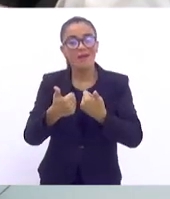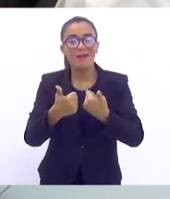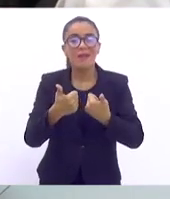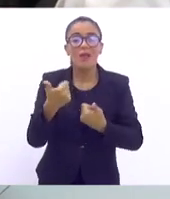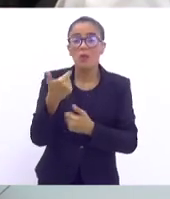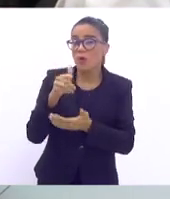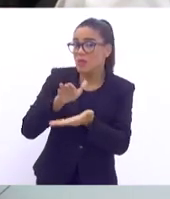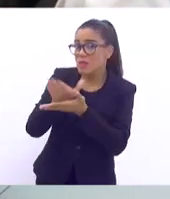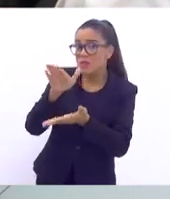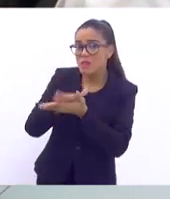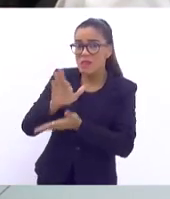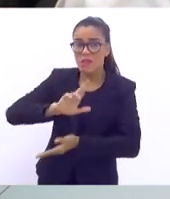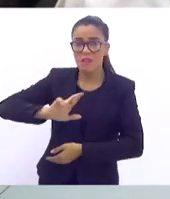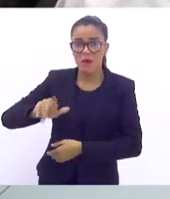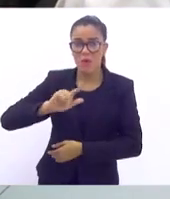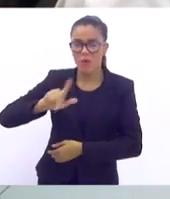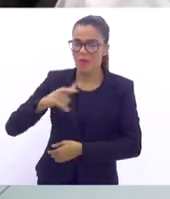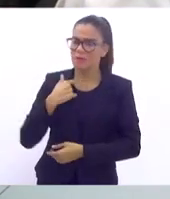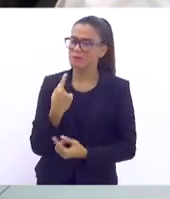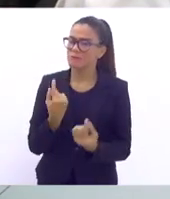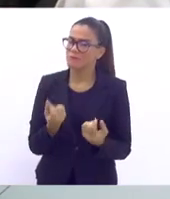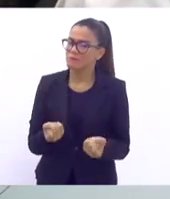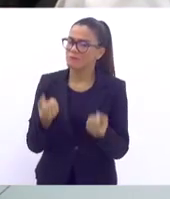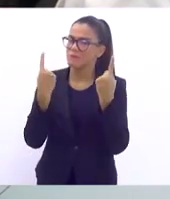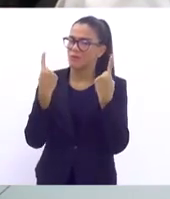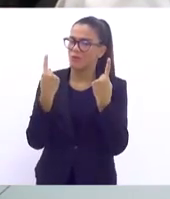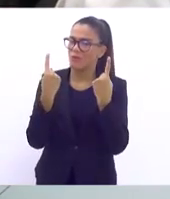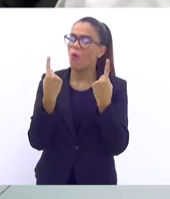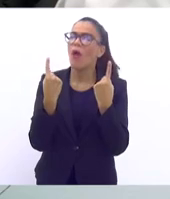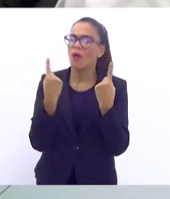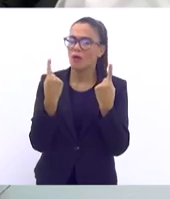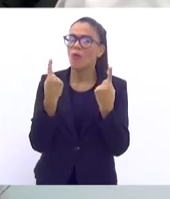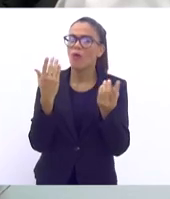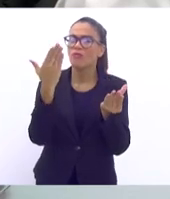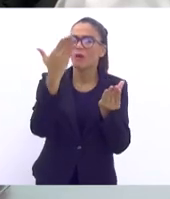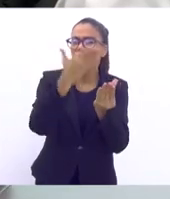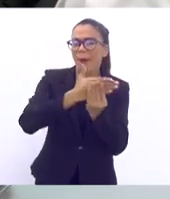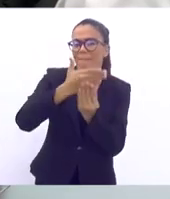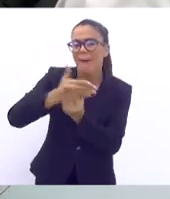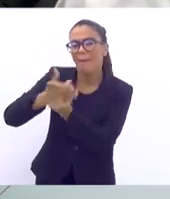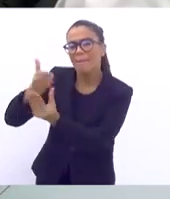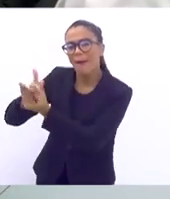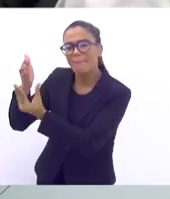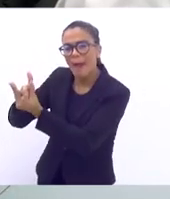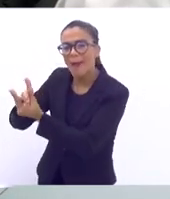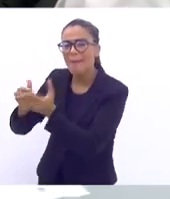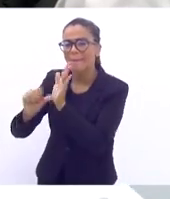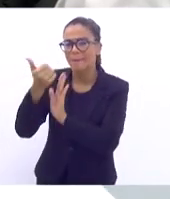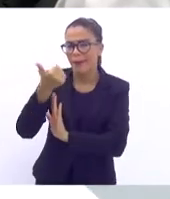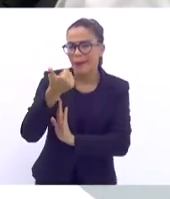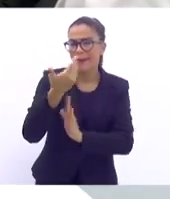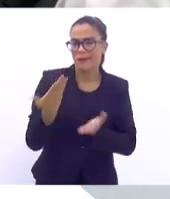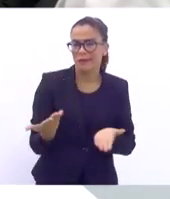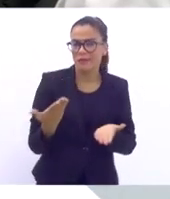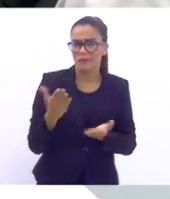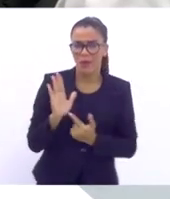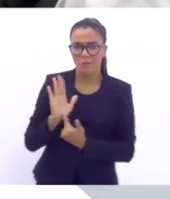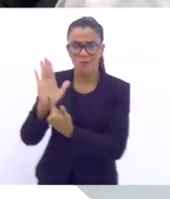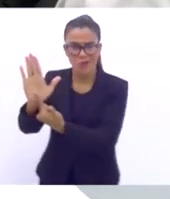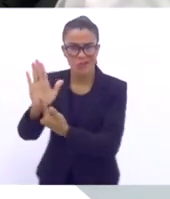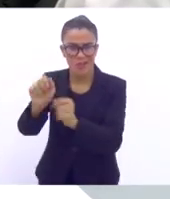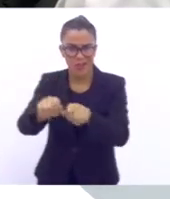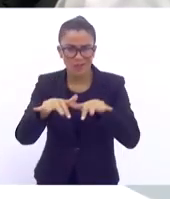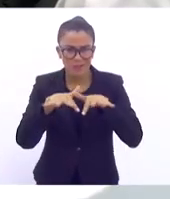eles não são publicadas ficam uma dúvida qual foi protocolada primeiro aí um deputado vai ter que levar o protocolo para o plenário para mostrar para o